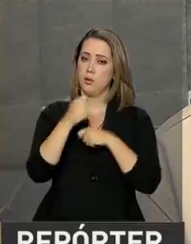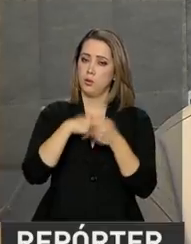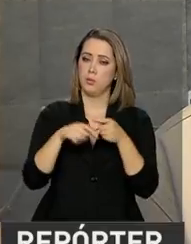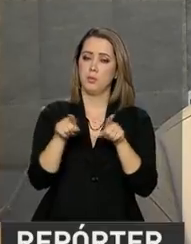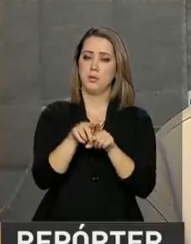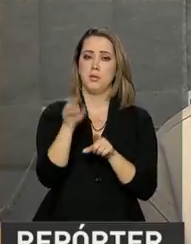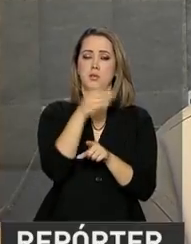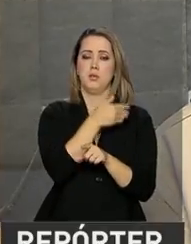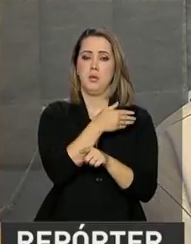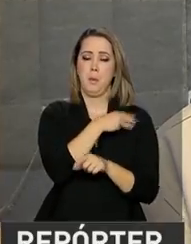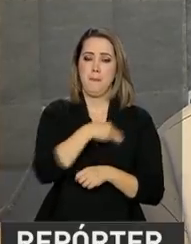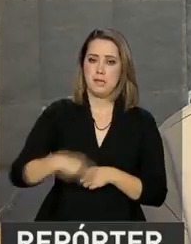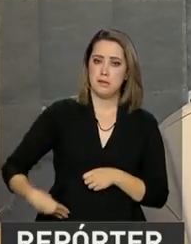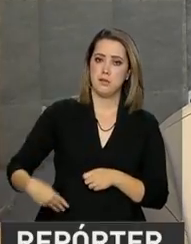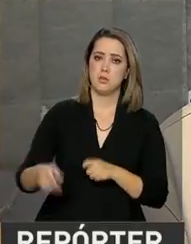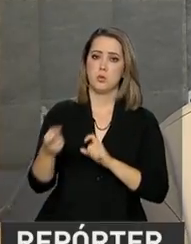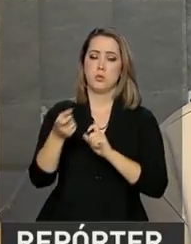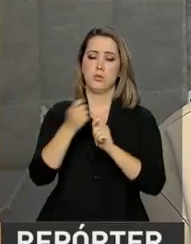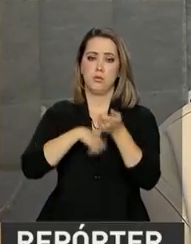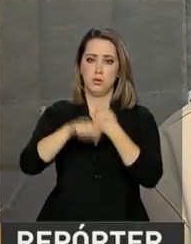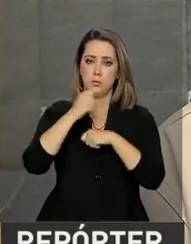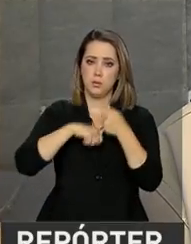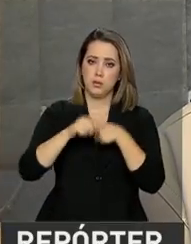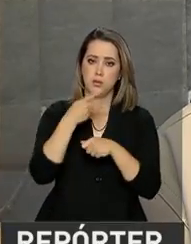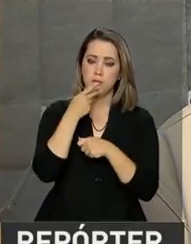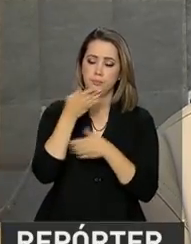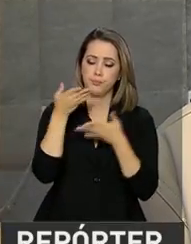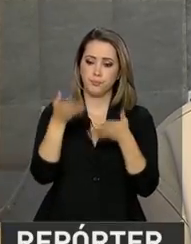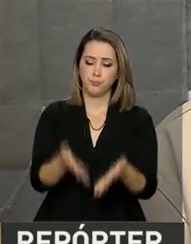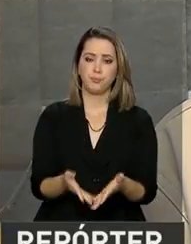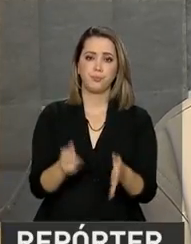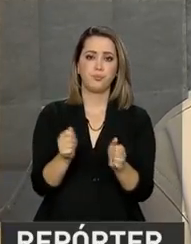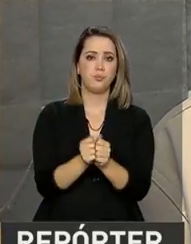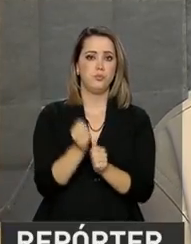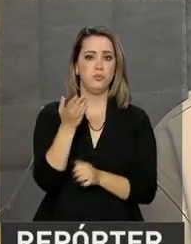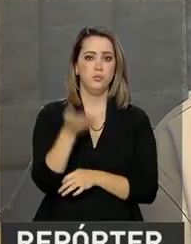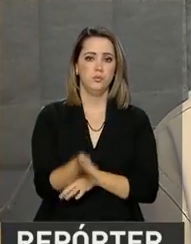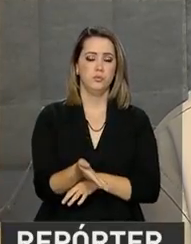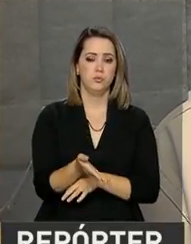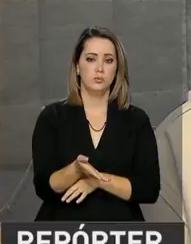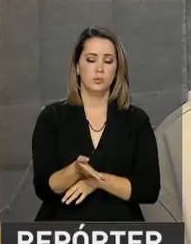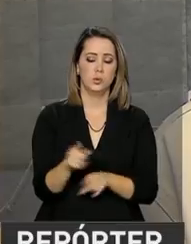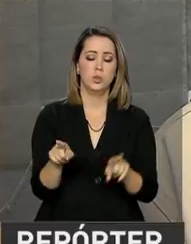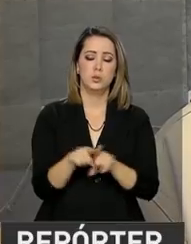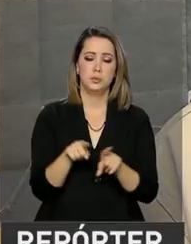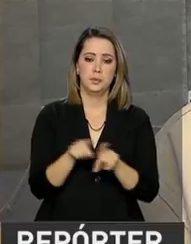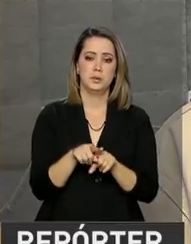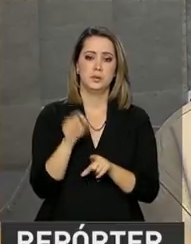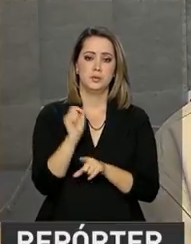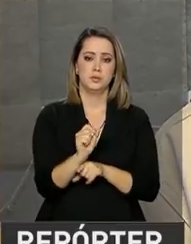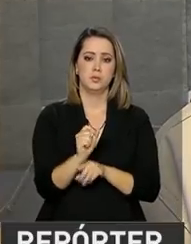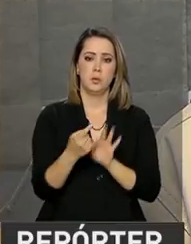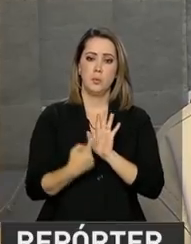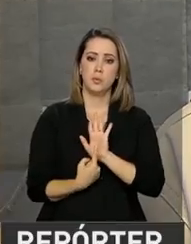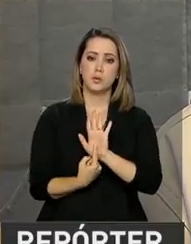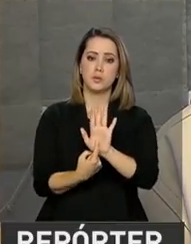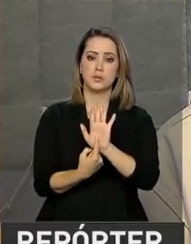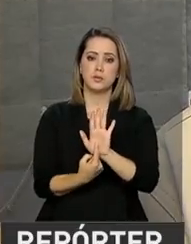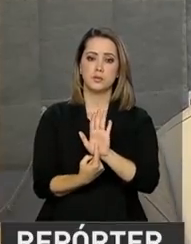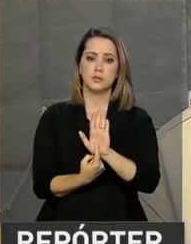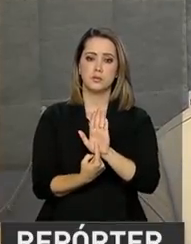- henrique meirelles está lá antes de também mostrarem